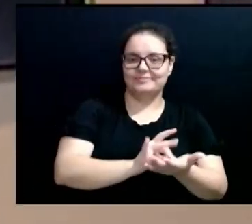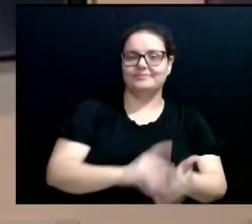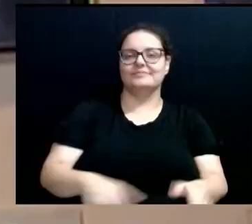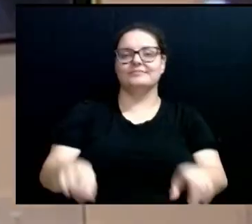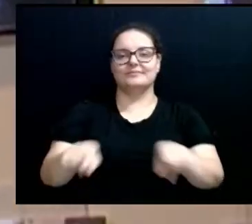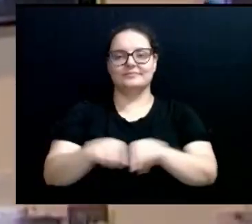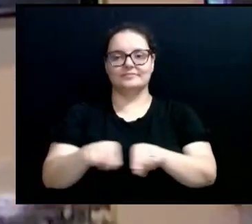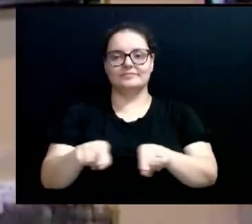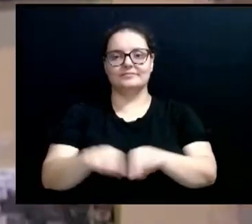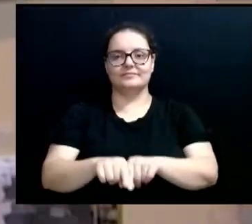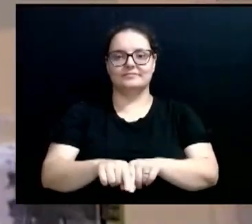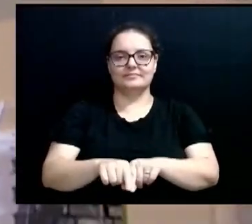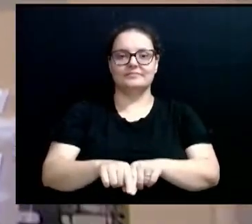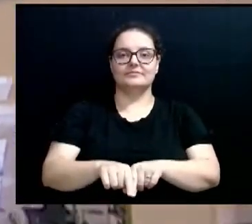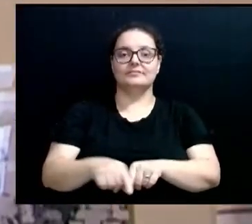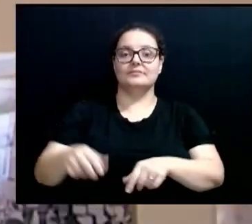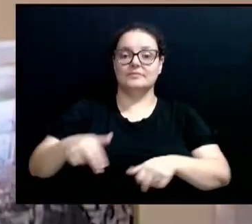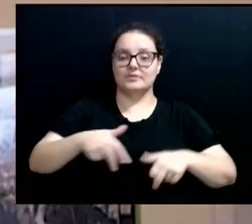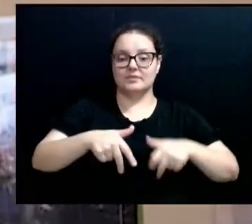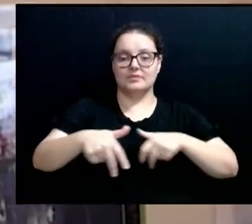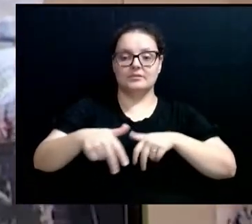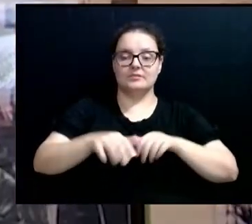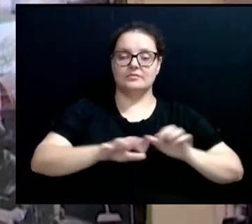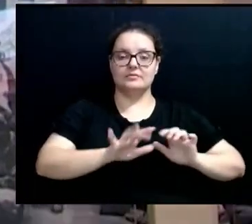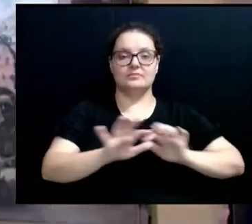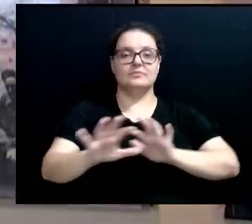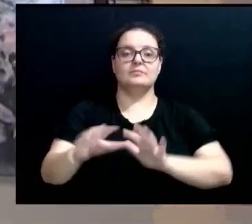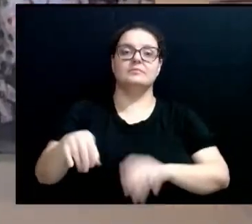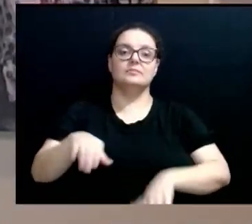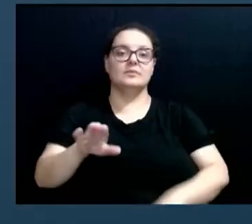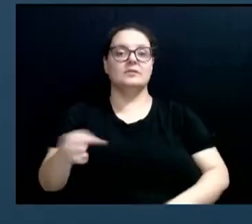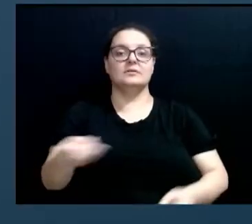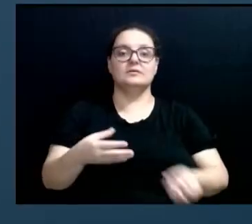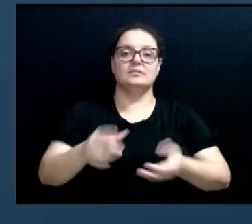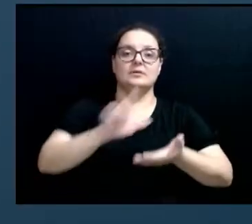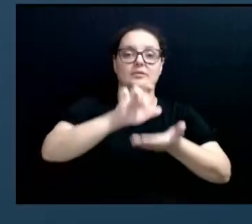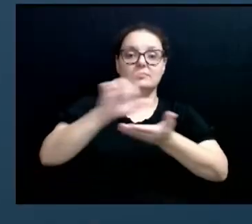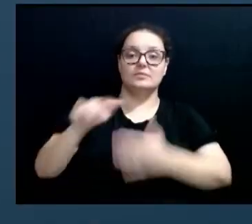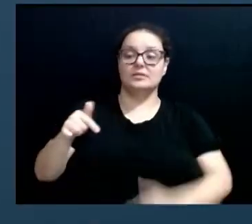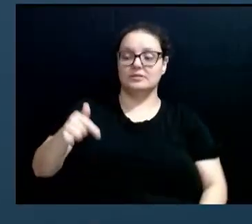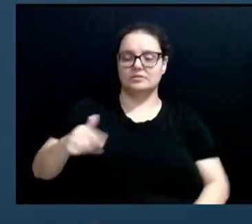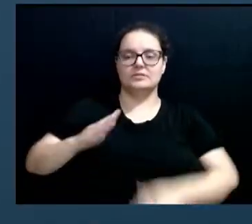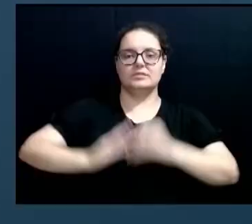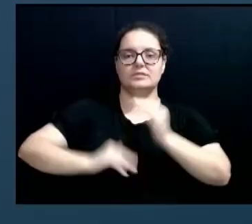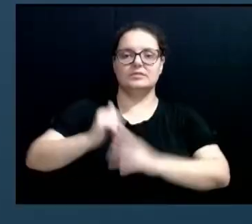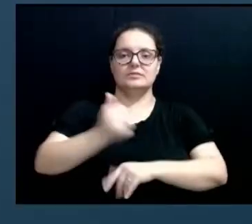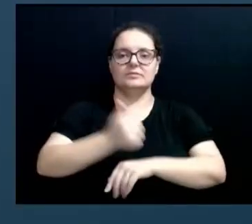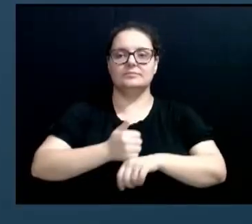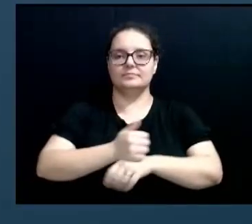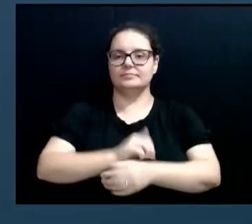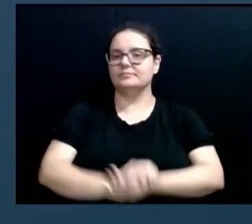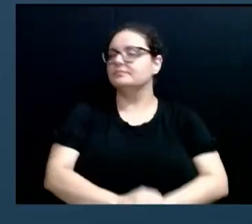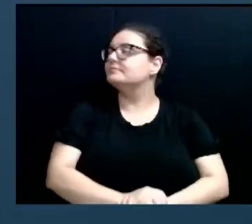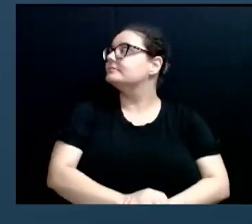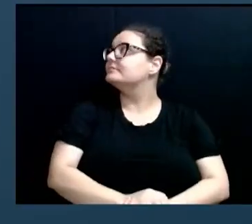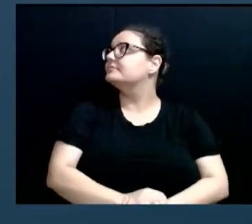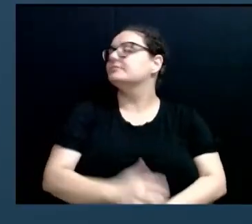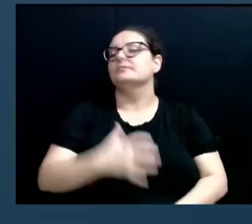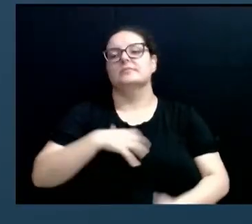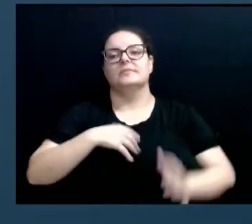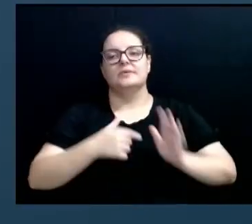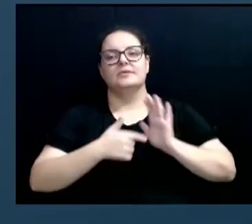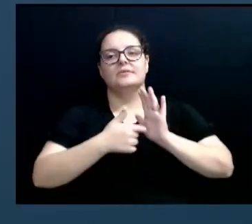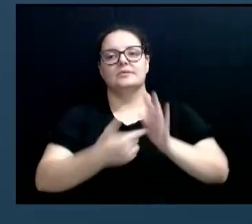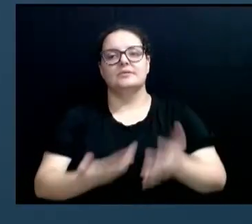mais recentes, captados pelas lentes de 7 fotógrafos. E é uma forma também da gente mostrar que a Câmara tem compromisso